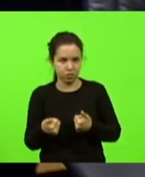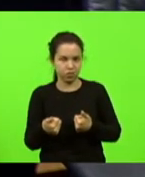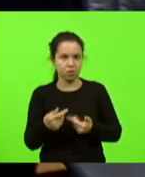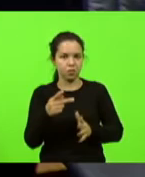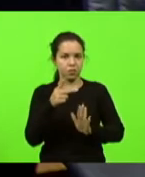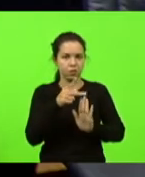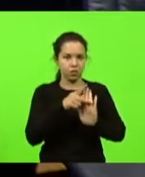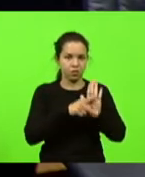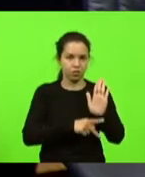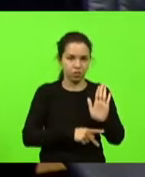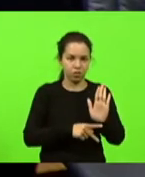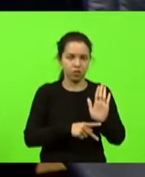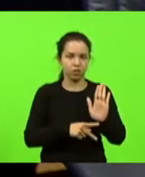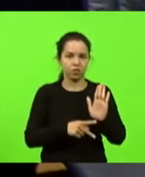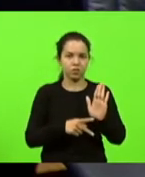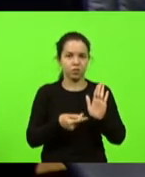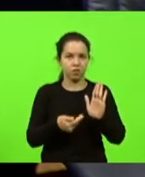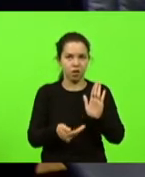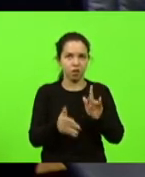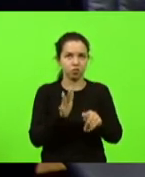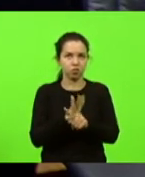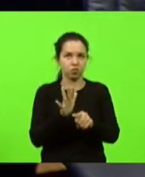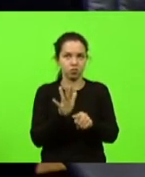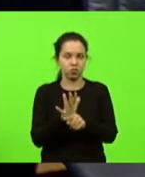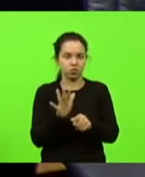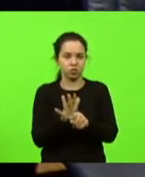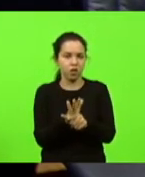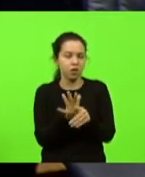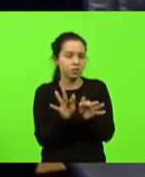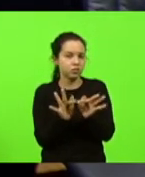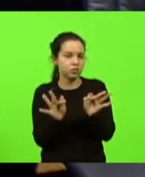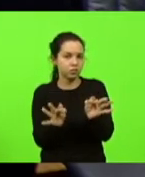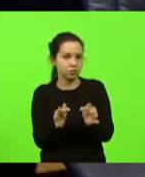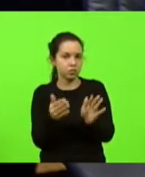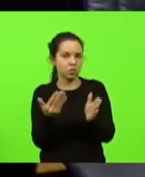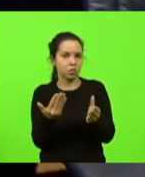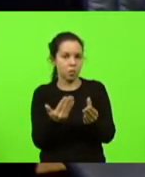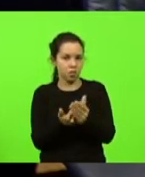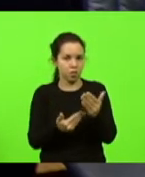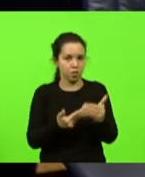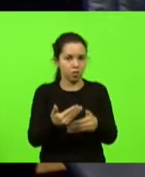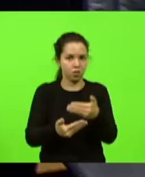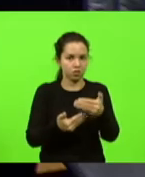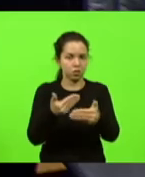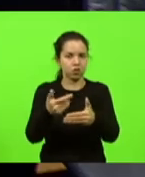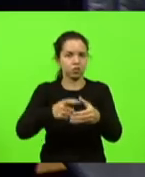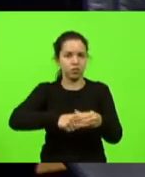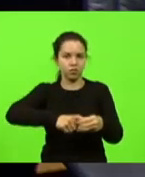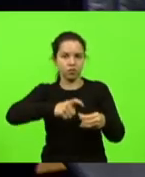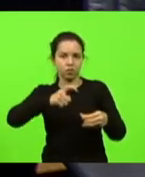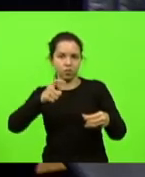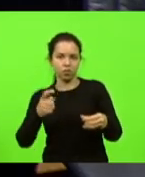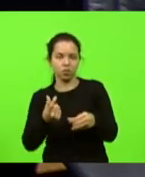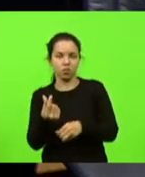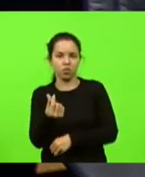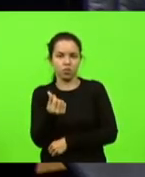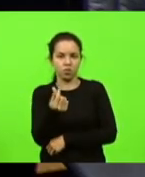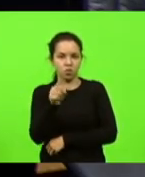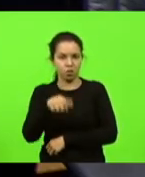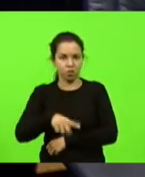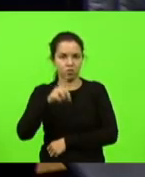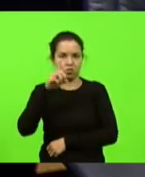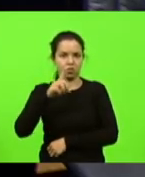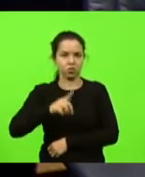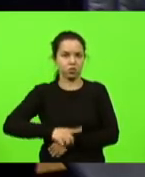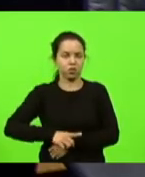Projeto esse que vem simplificar o processo de desvinculação de recurso que já é de direito do cidadão